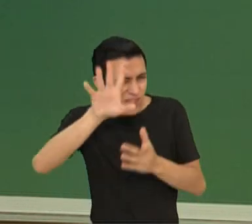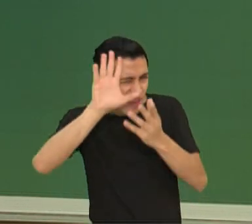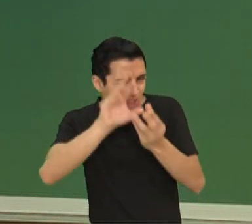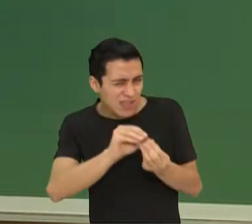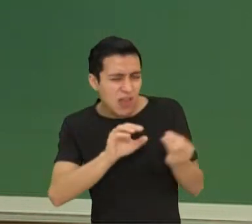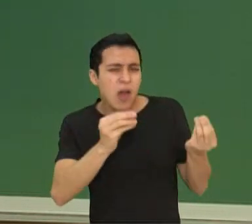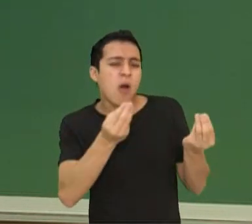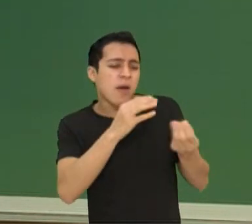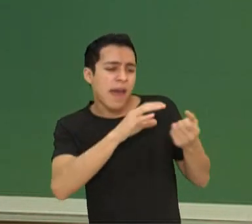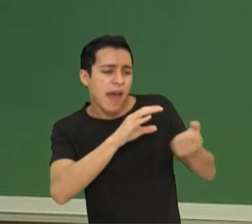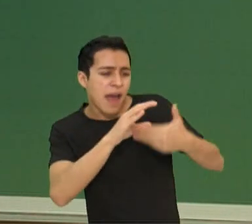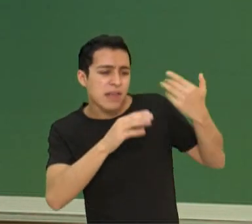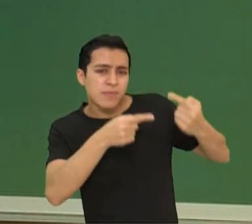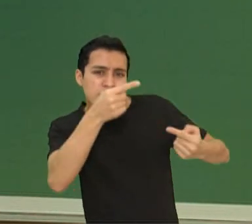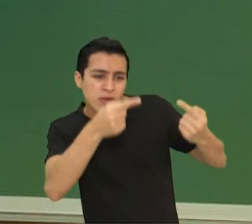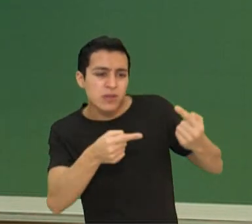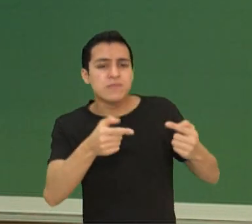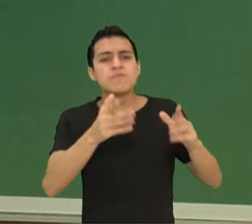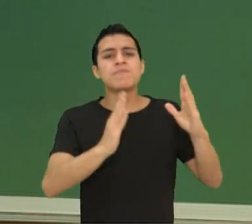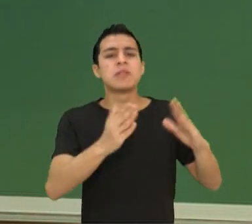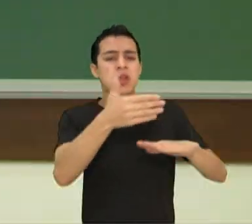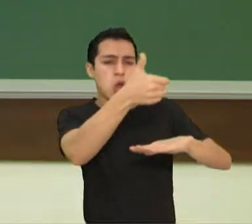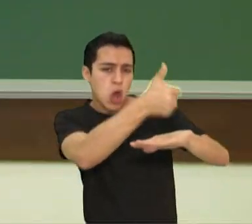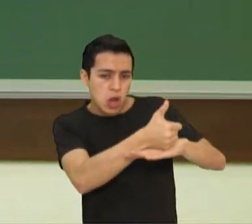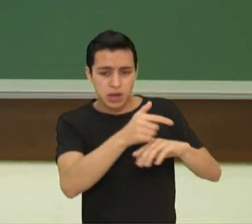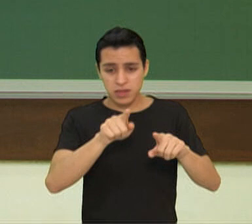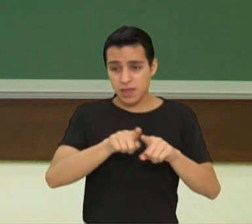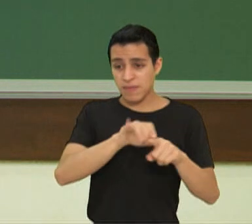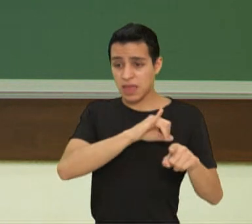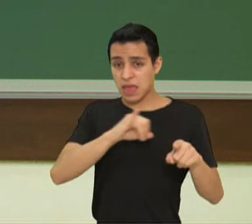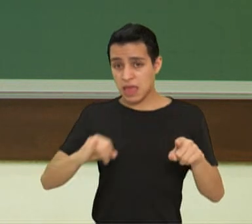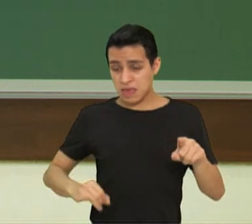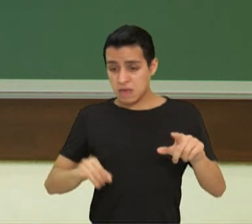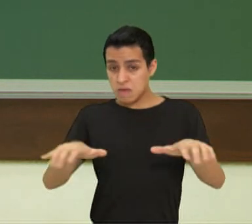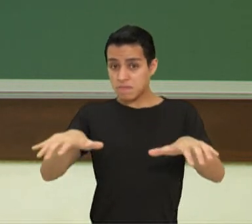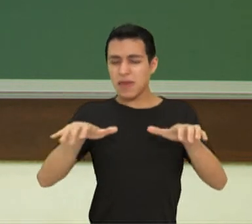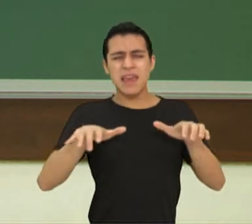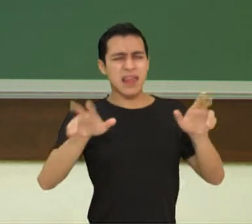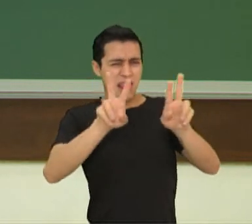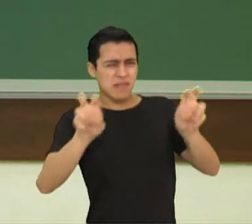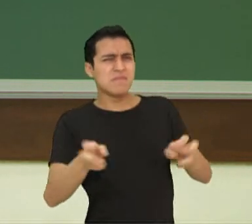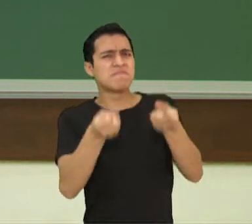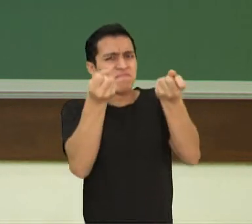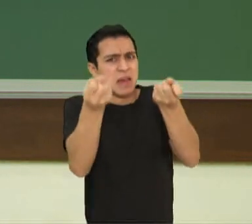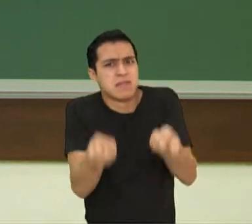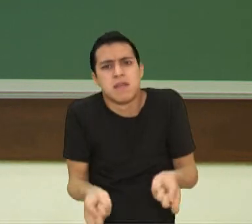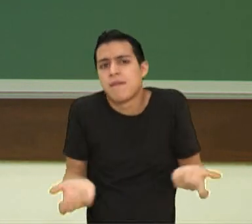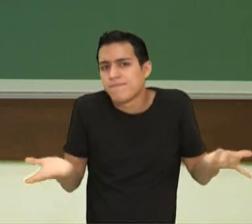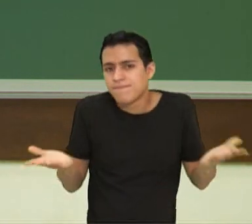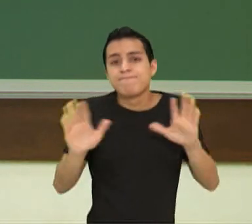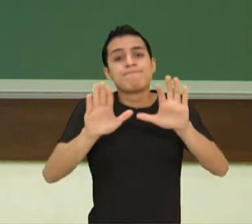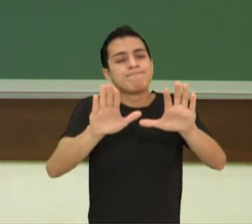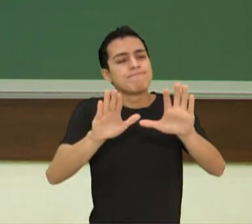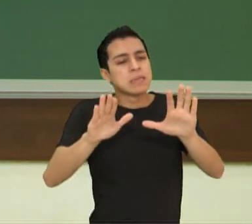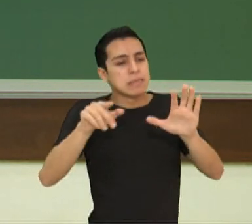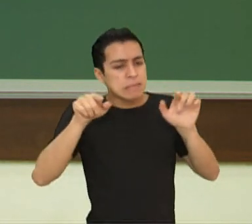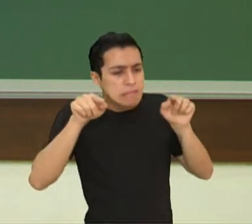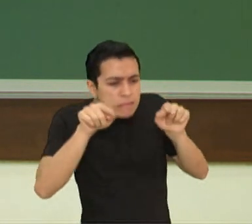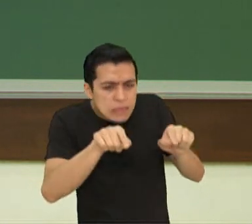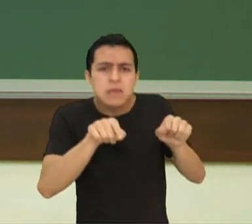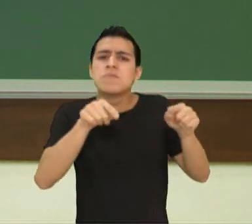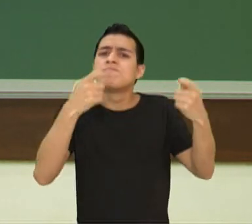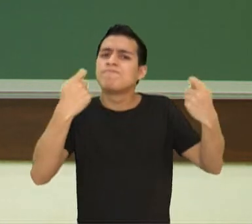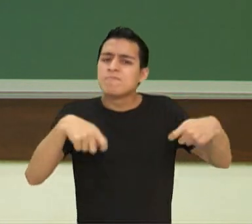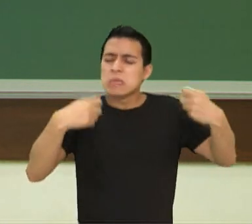as características políticas da colônia e do império? Eu sei que esse tema é um tanto pesado, né? Mas é muito importante a